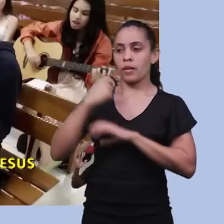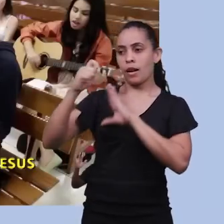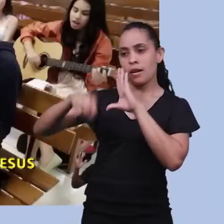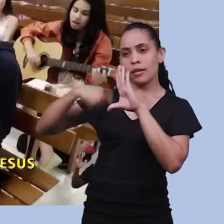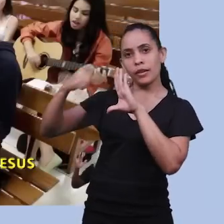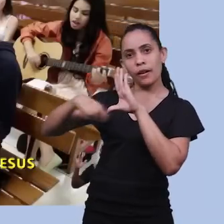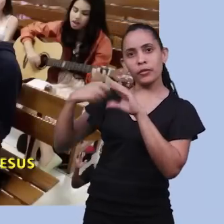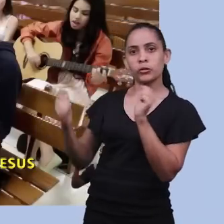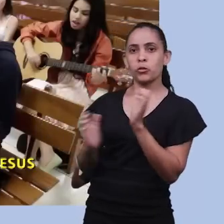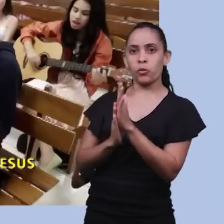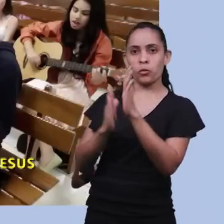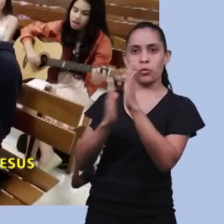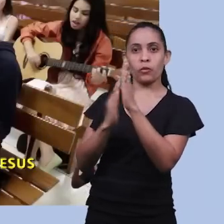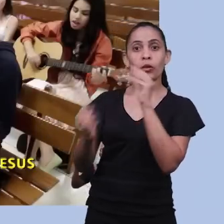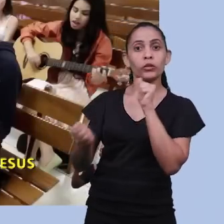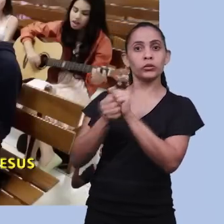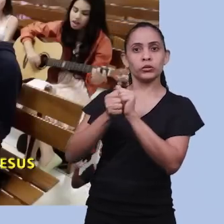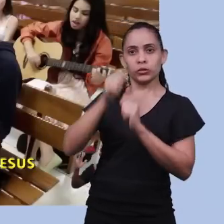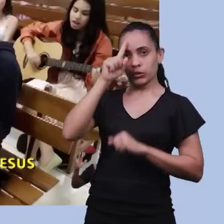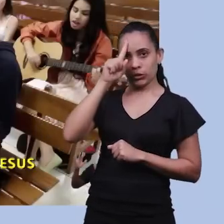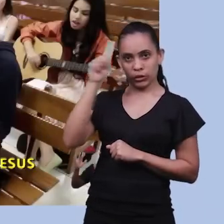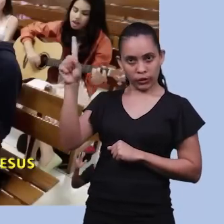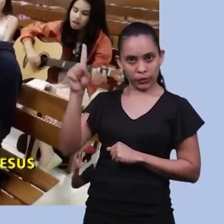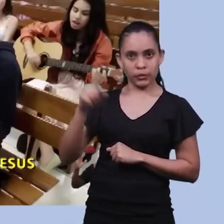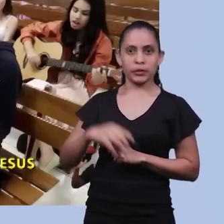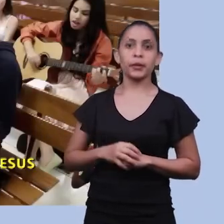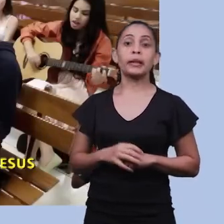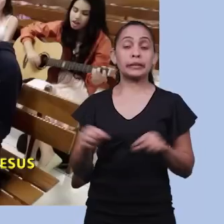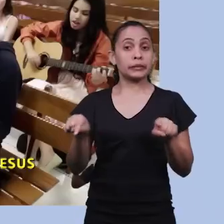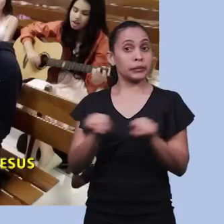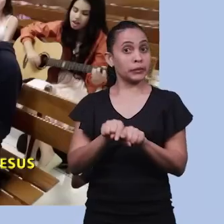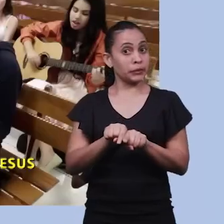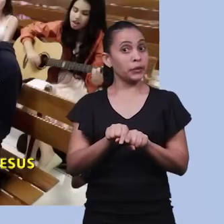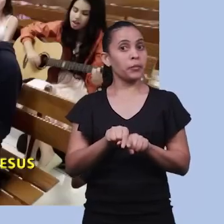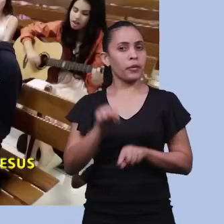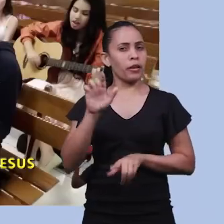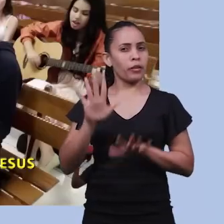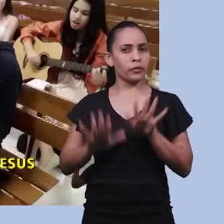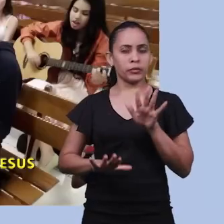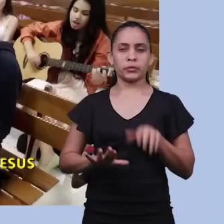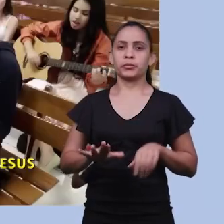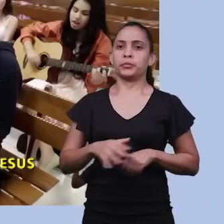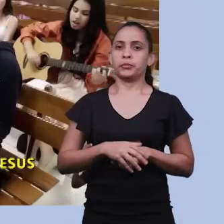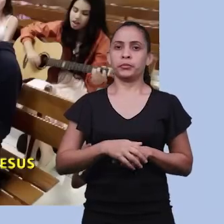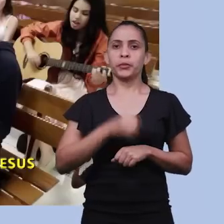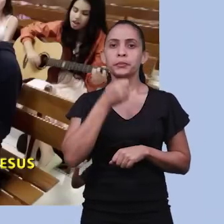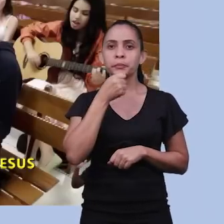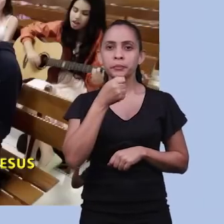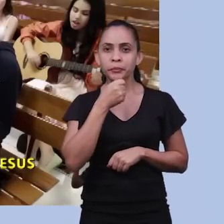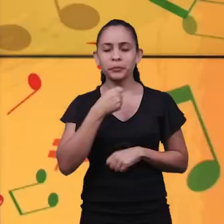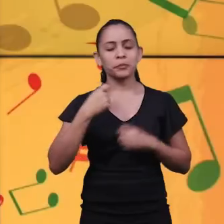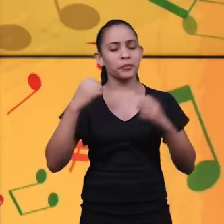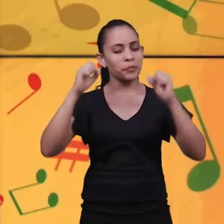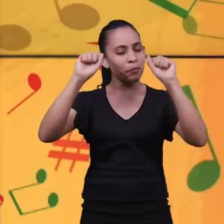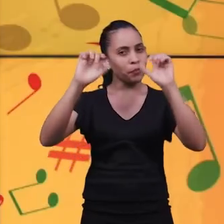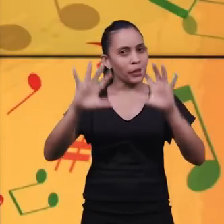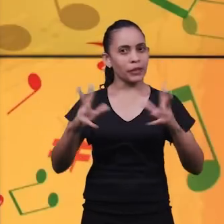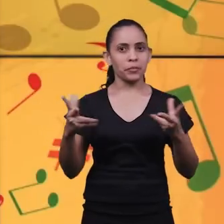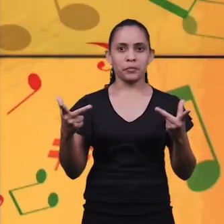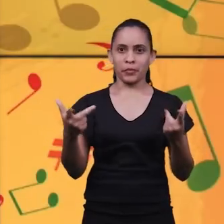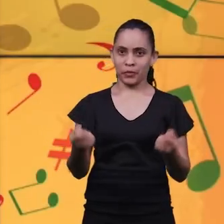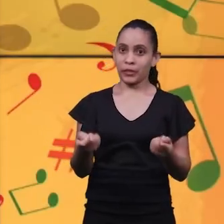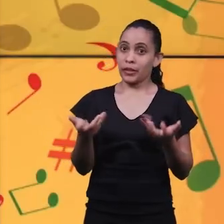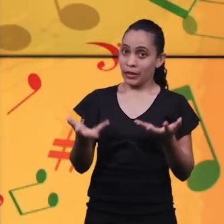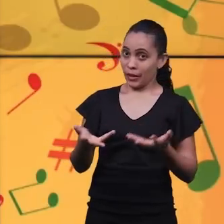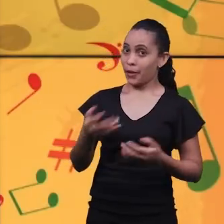a gravação do louvor ao lado de Deus. E também tivemos alguns depoimentos. Que